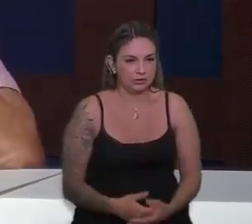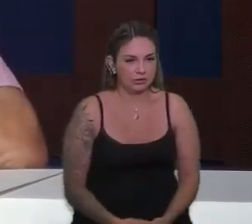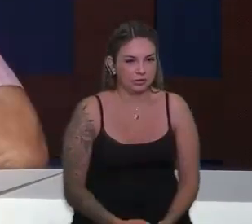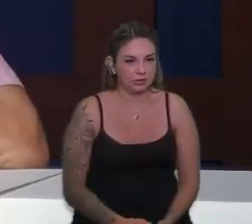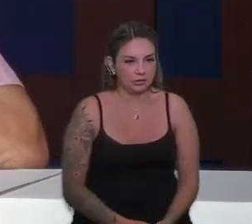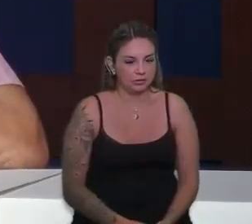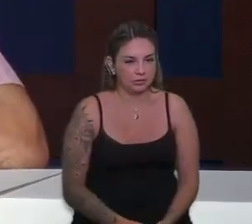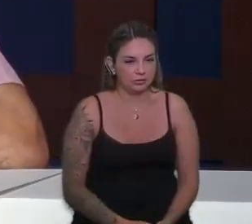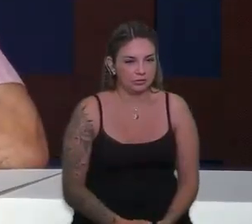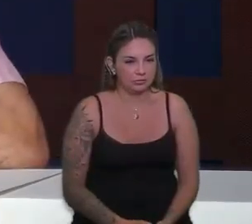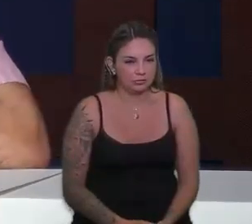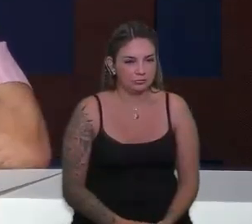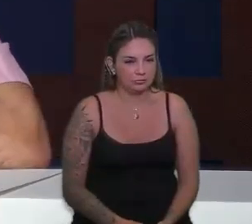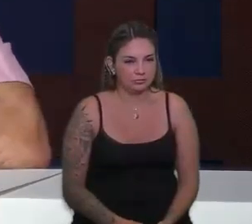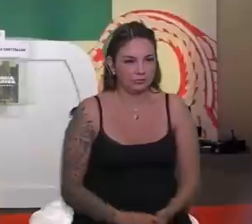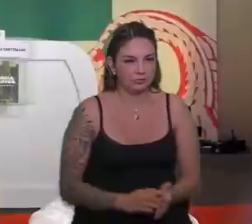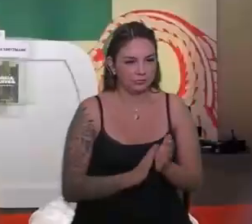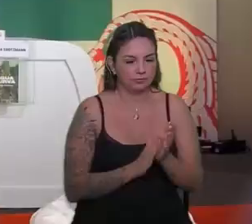É um texto.